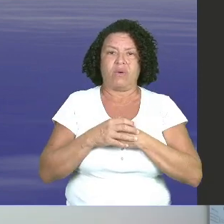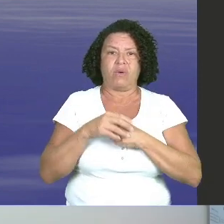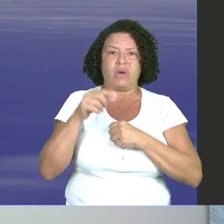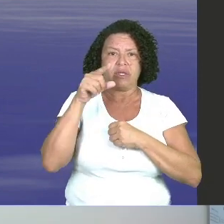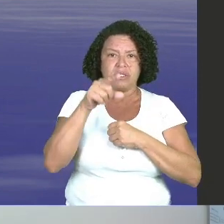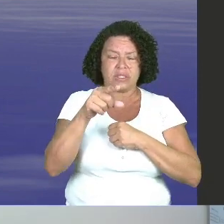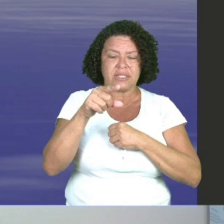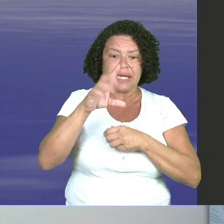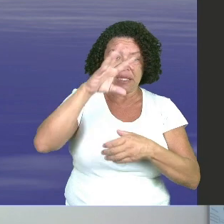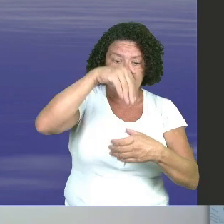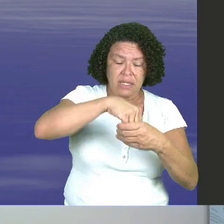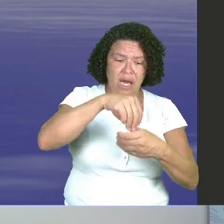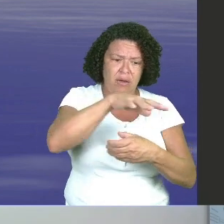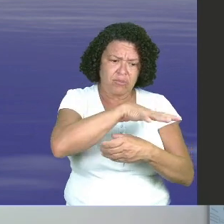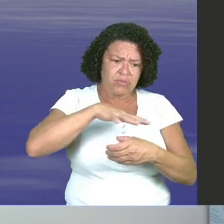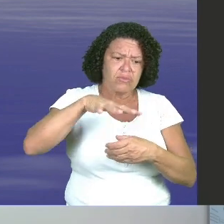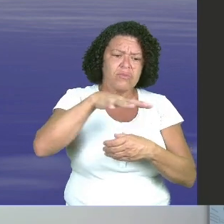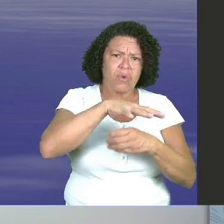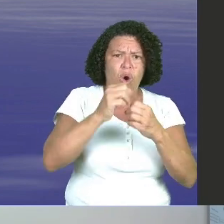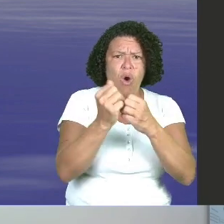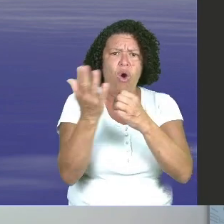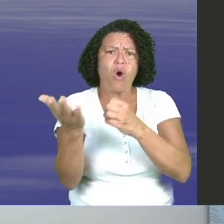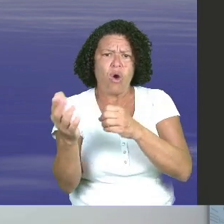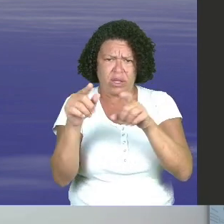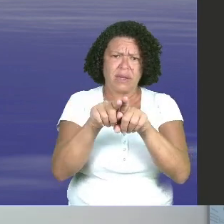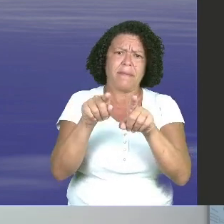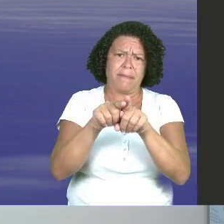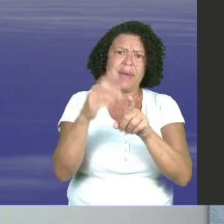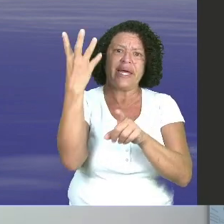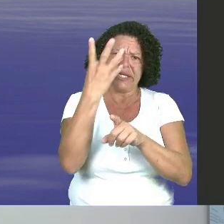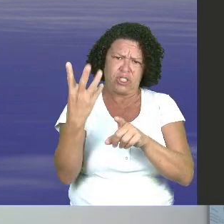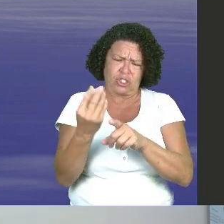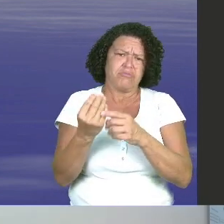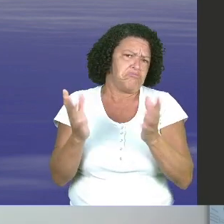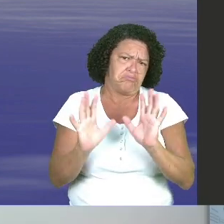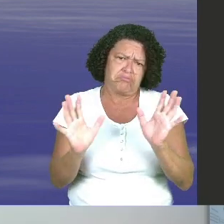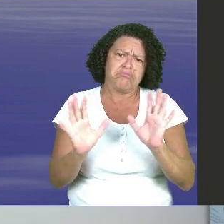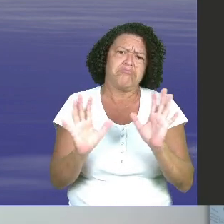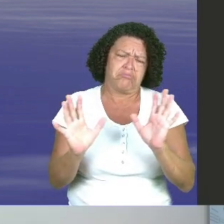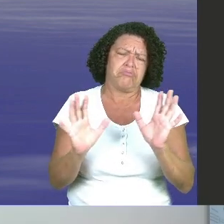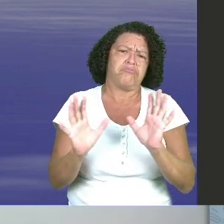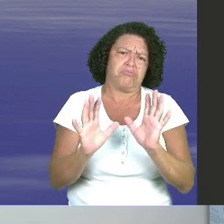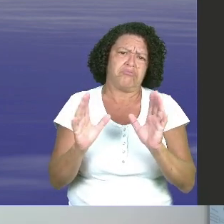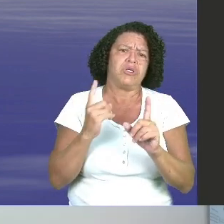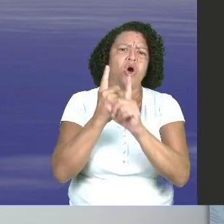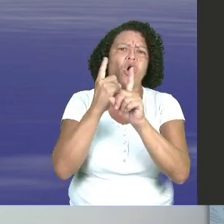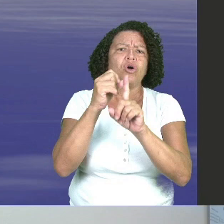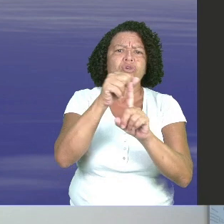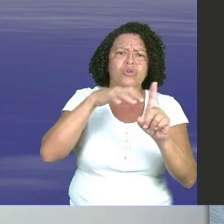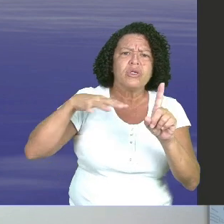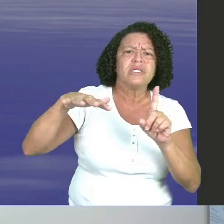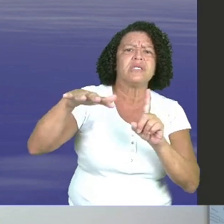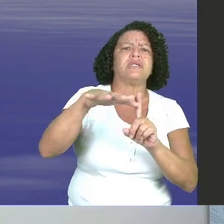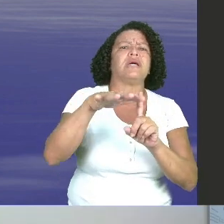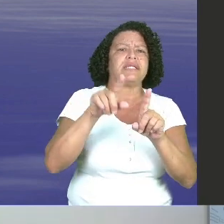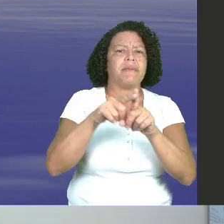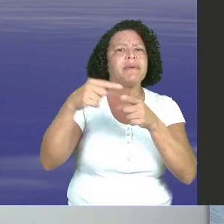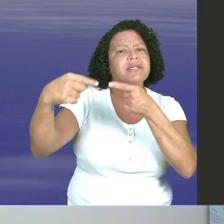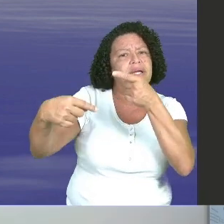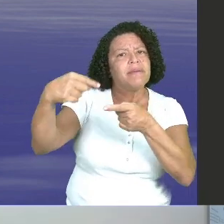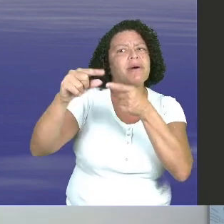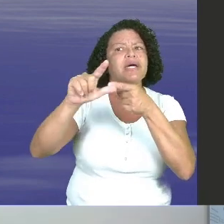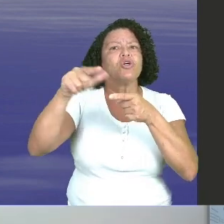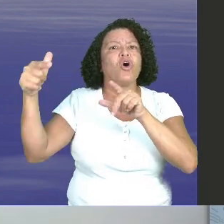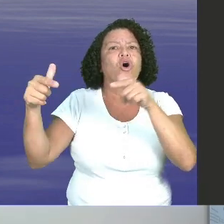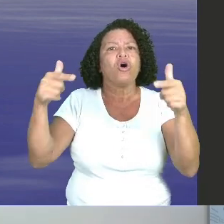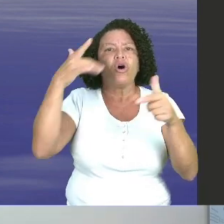círculo espírita como fora de círculos espíritas, em encontros sociais, em debates com outras